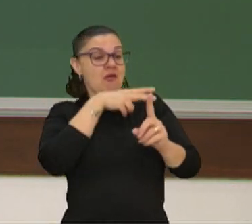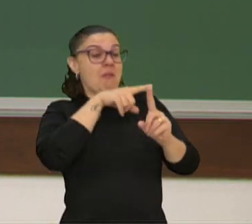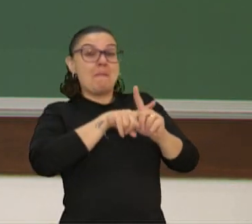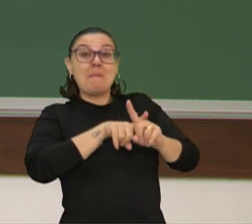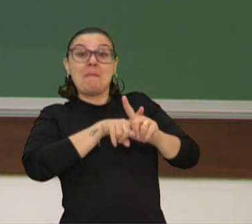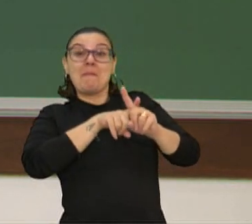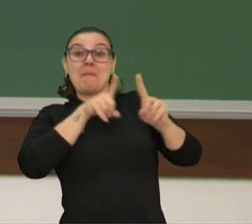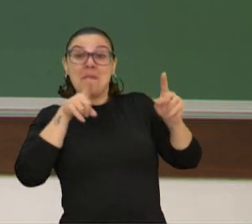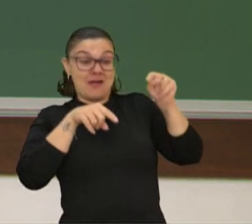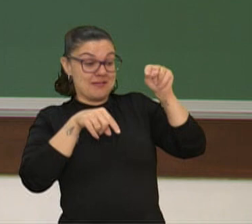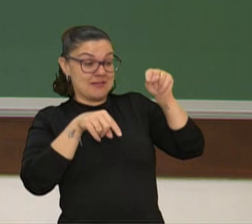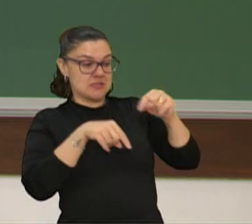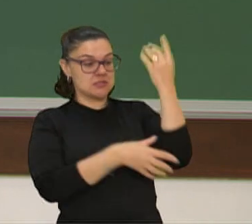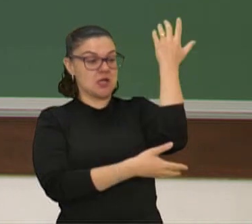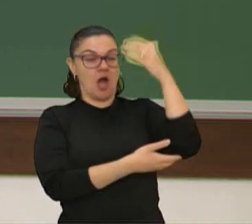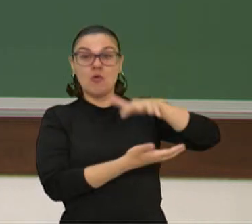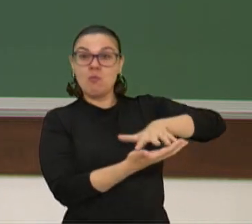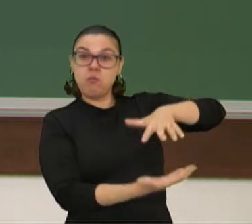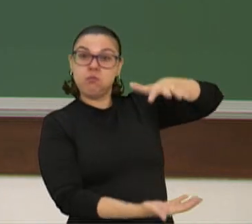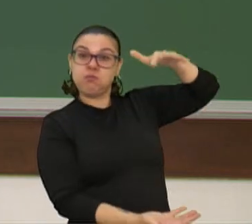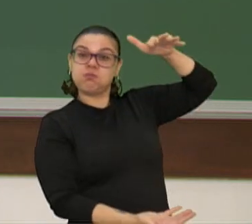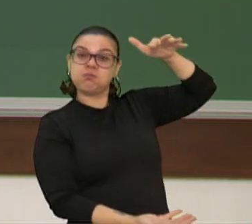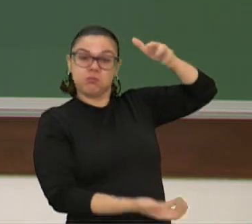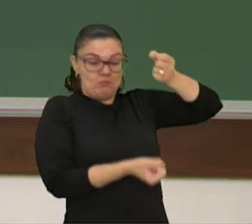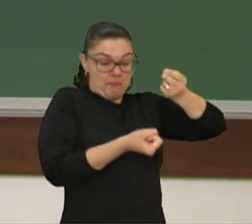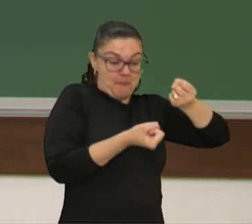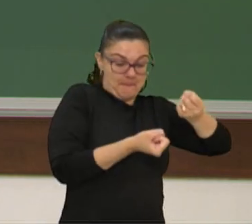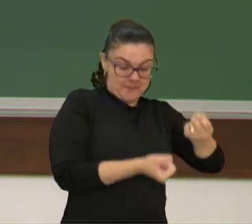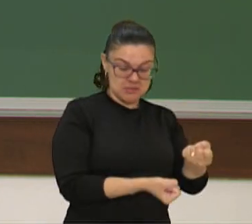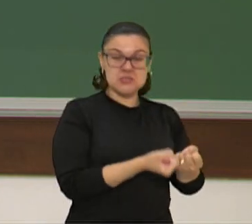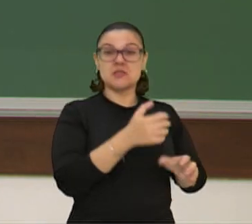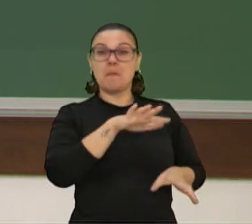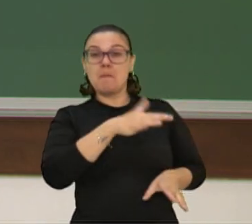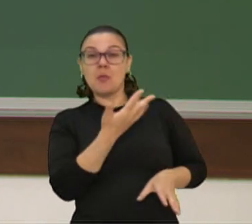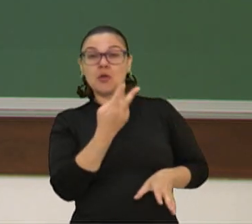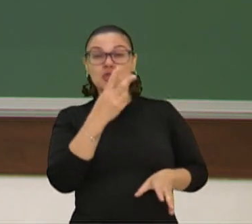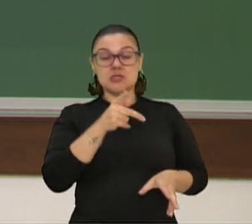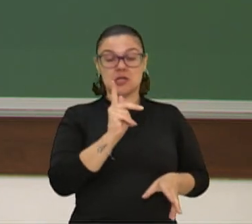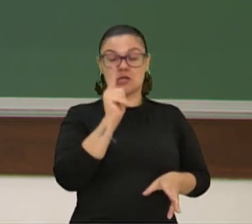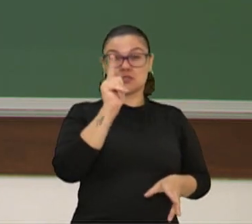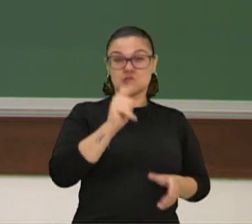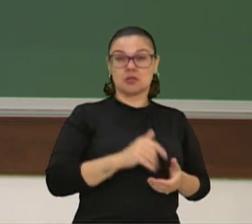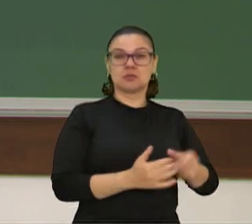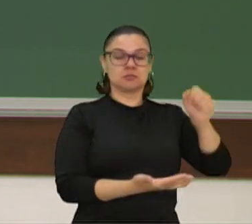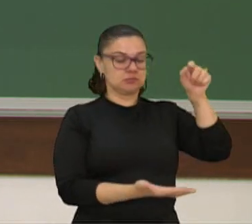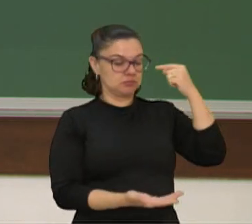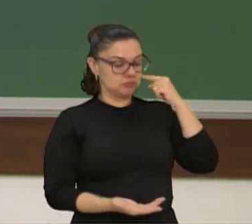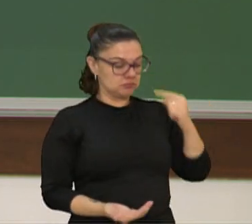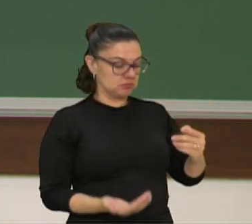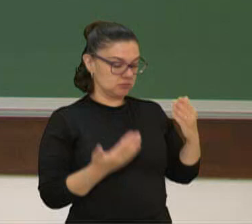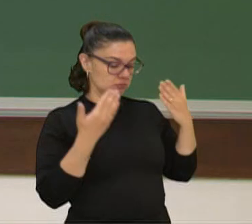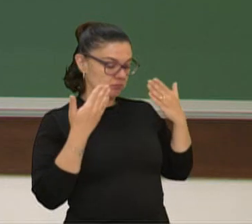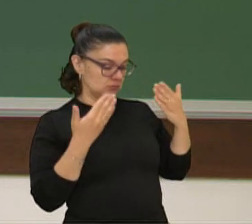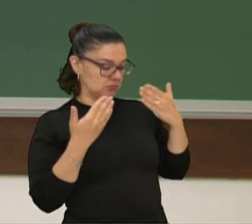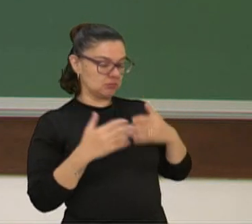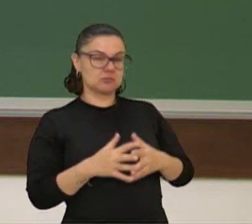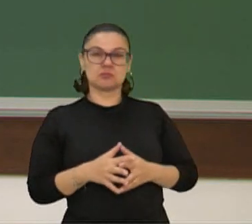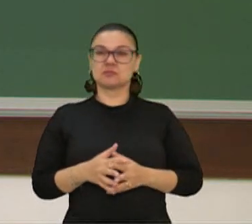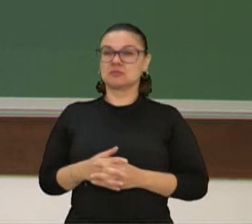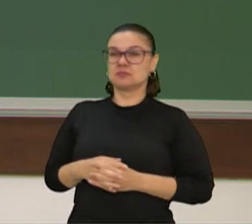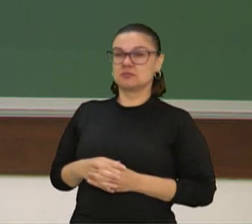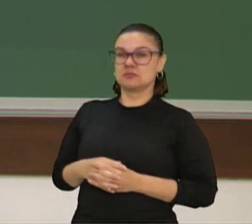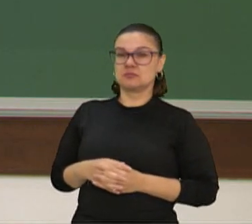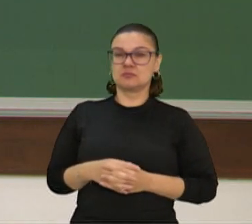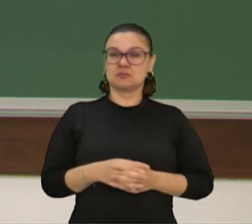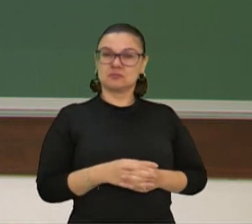salgueiro tinha crescido muito, estava muito mais pesado, passando de 2 quilos. E ele começou a pensar que aquela